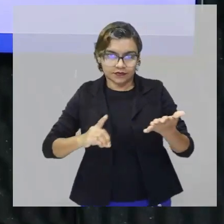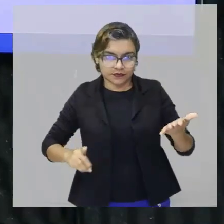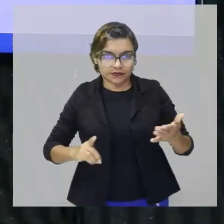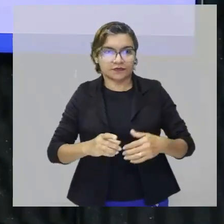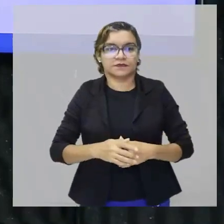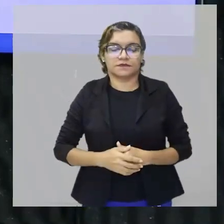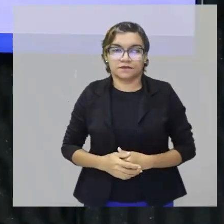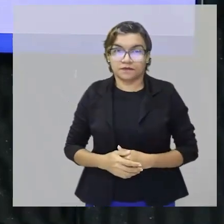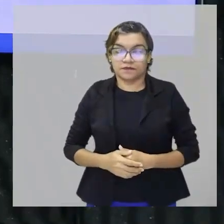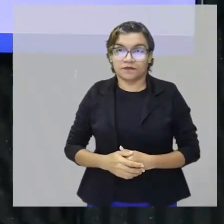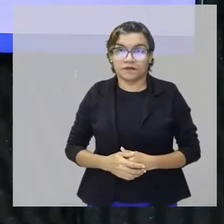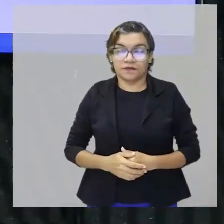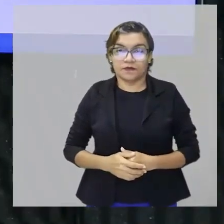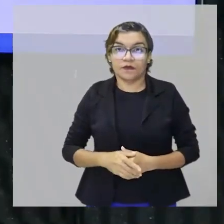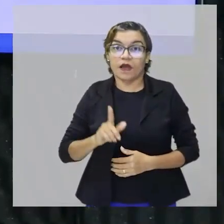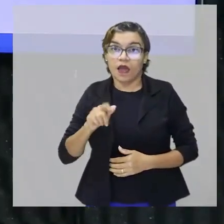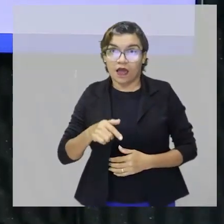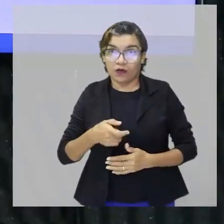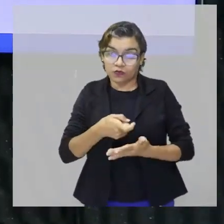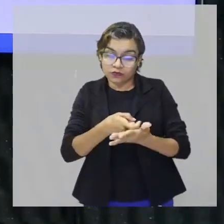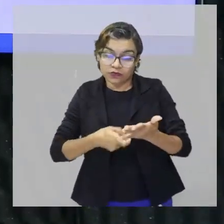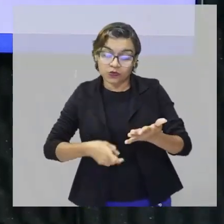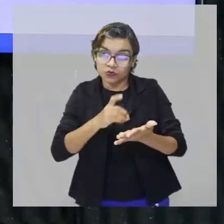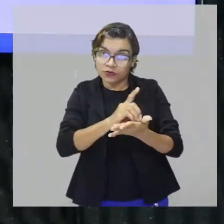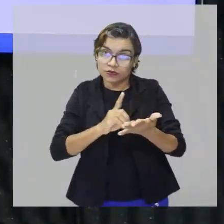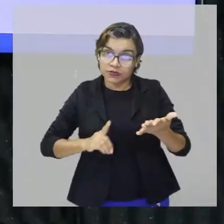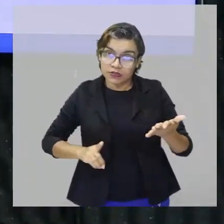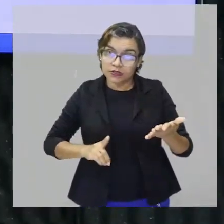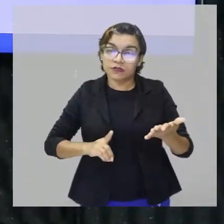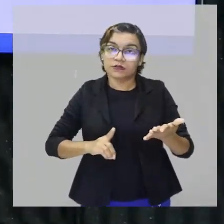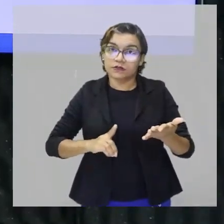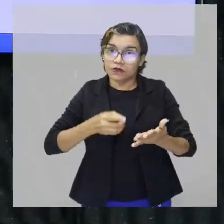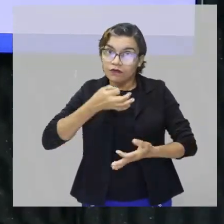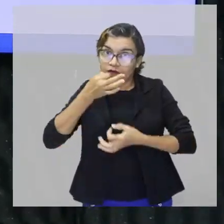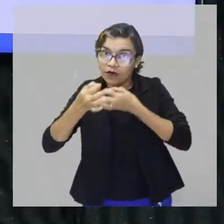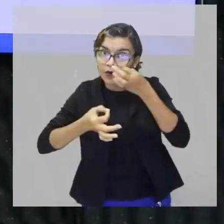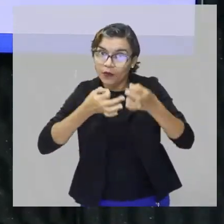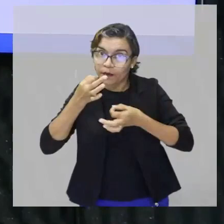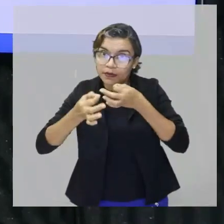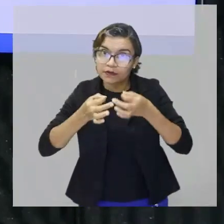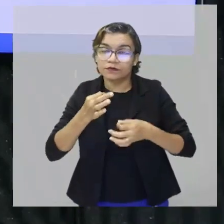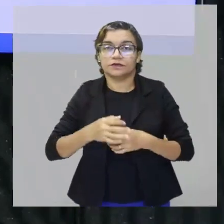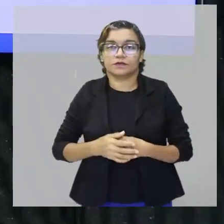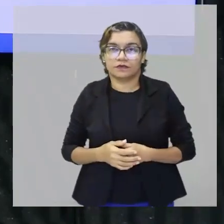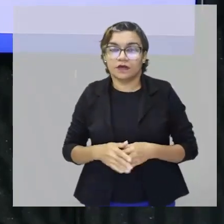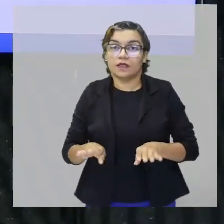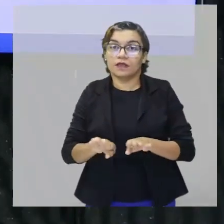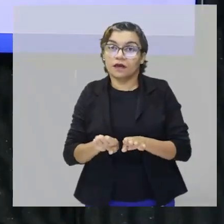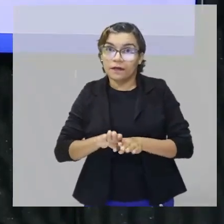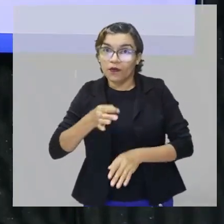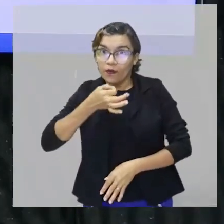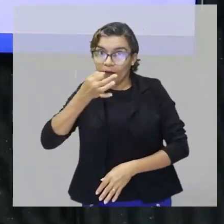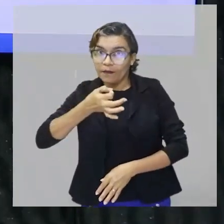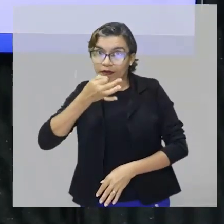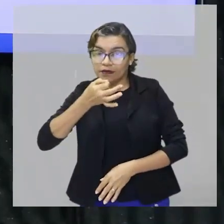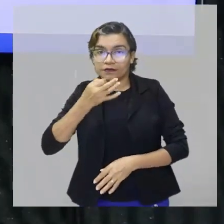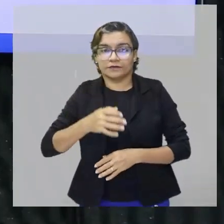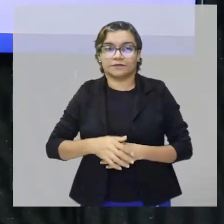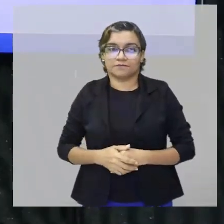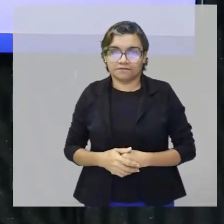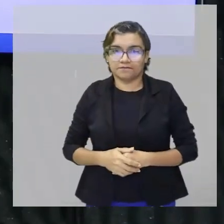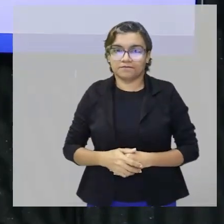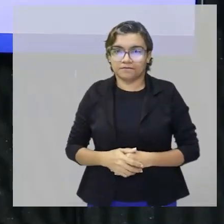O texto dissertativo é um tipo de texto argumentativo e opinativo, uma vez